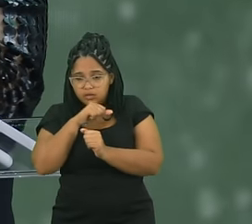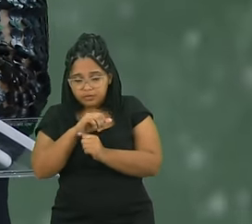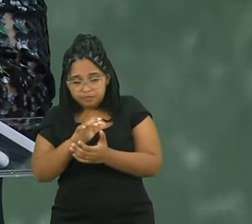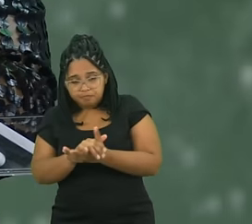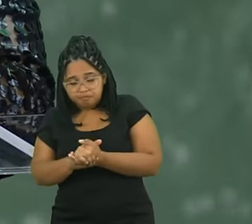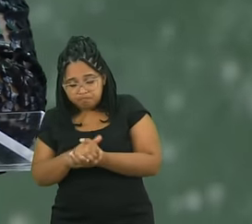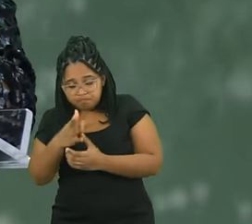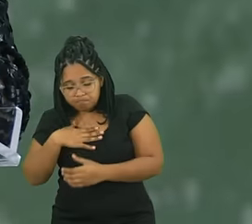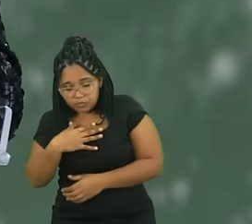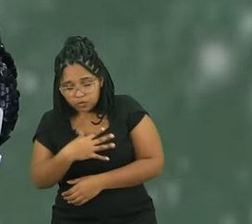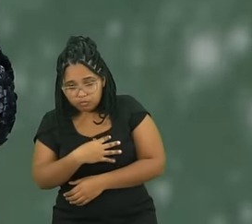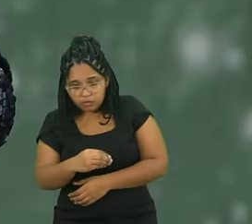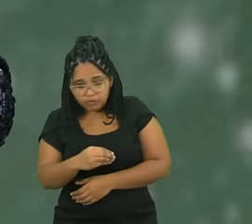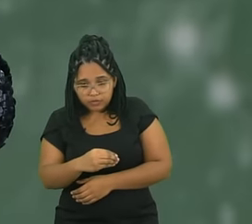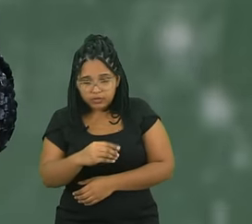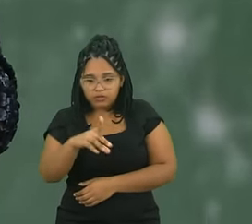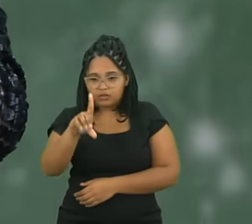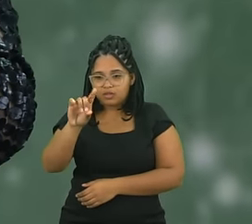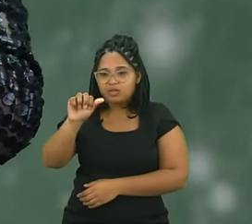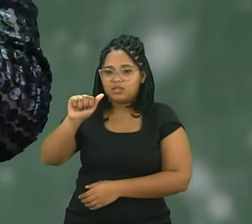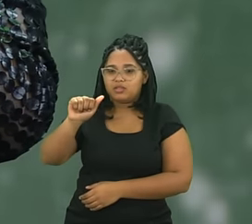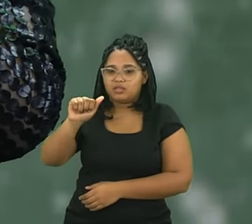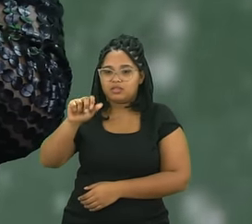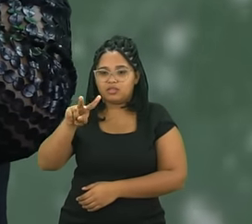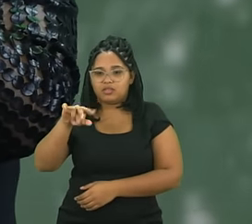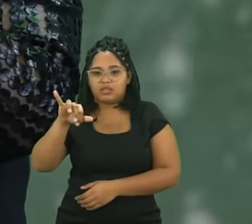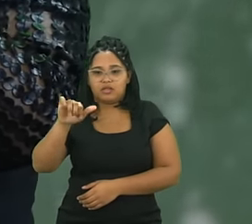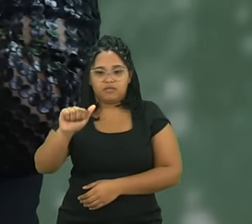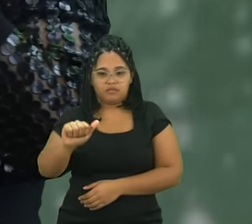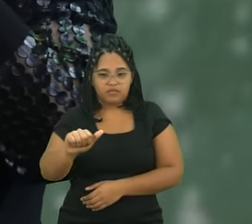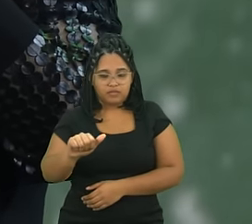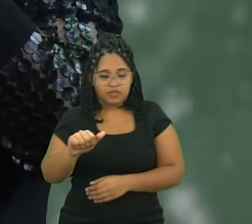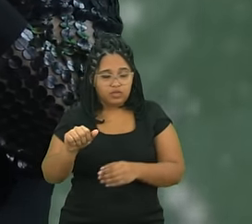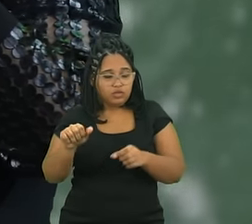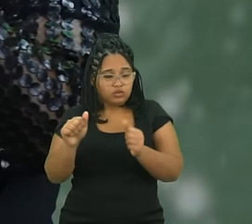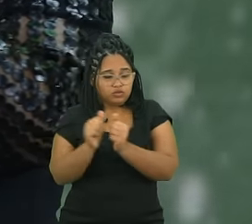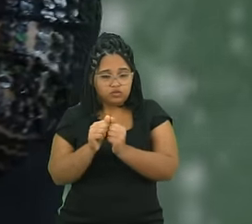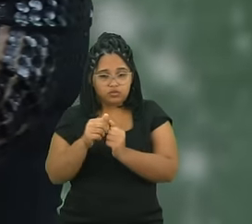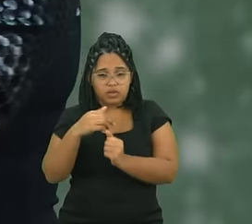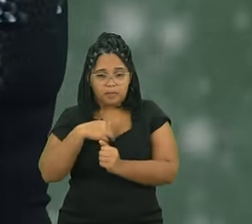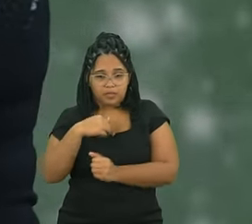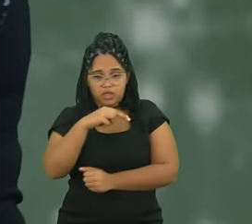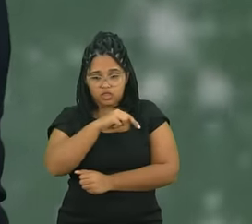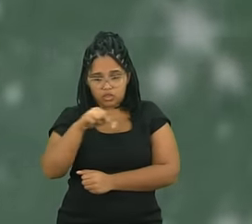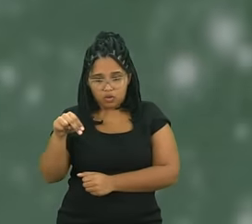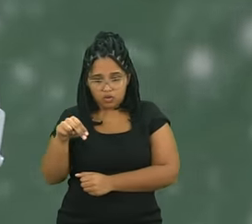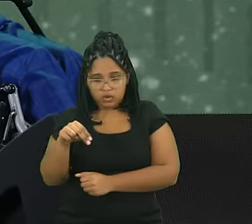meu filho Davi e a minha nora Karina. O telefone toca do centro cirúrgico.